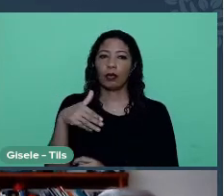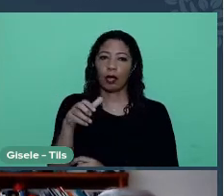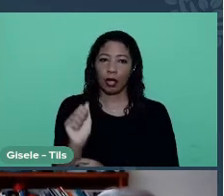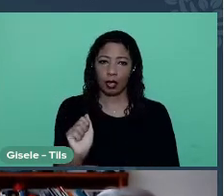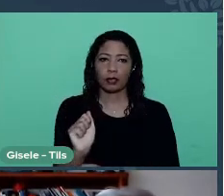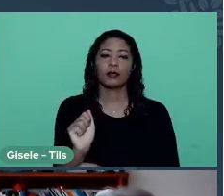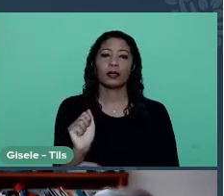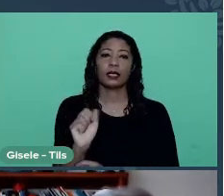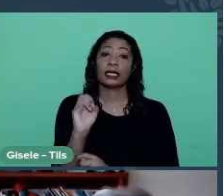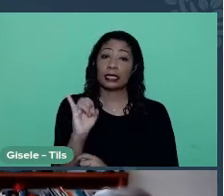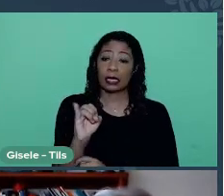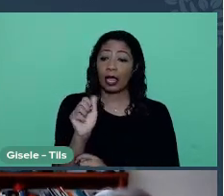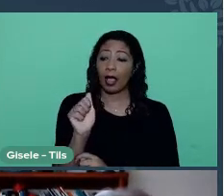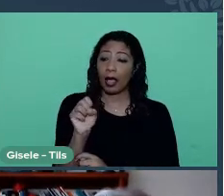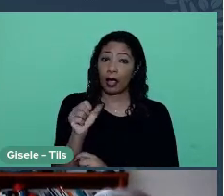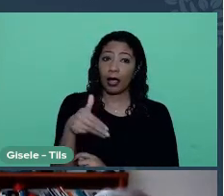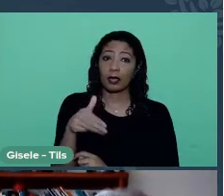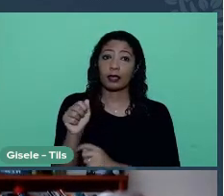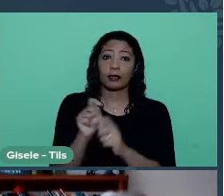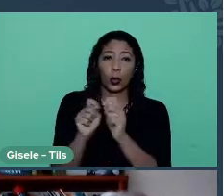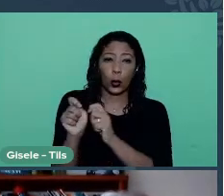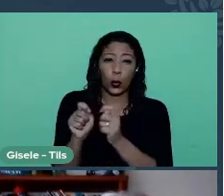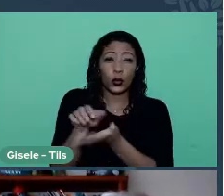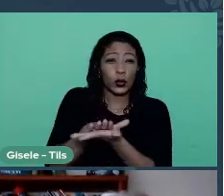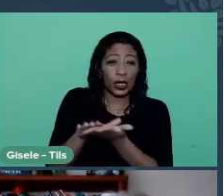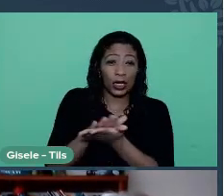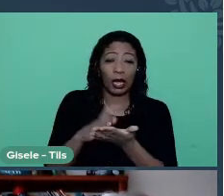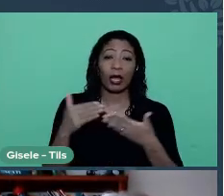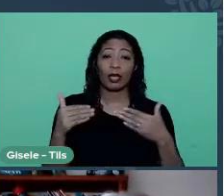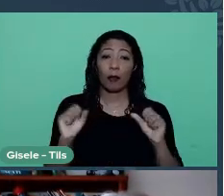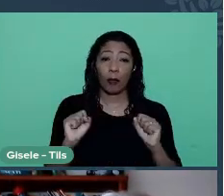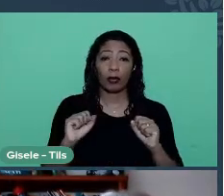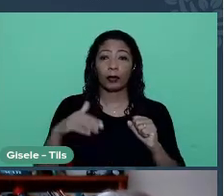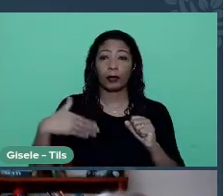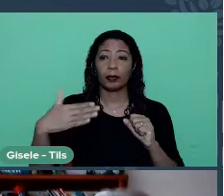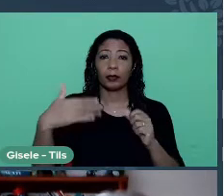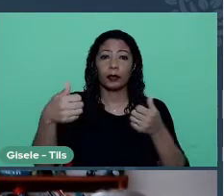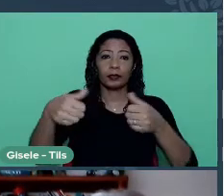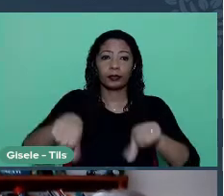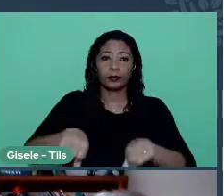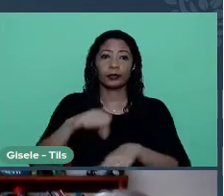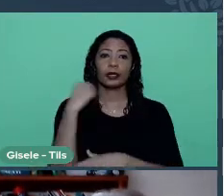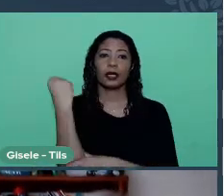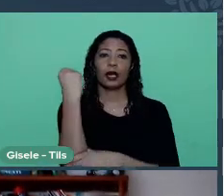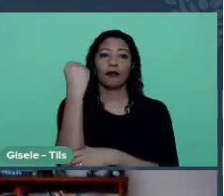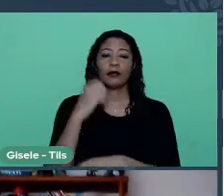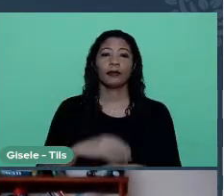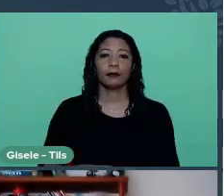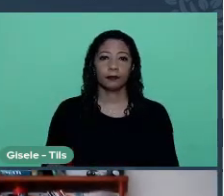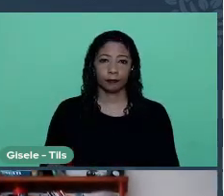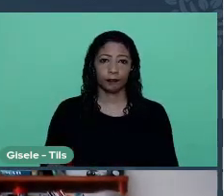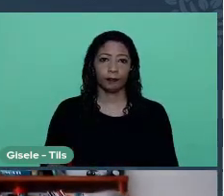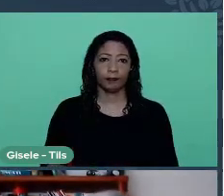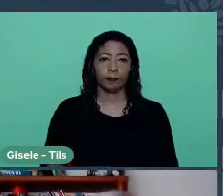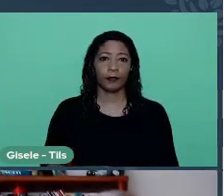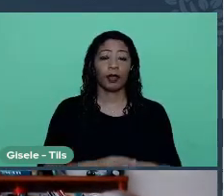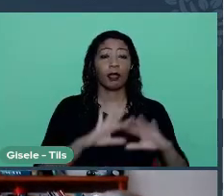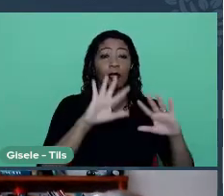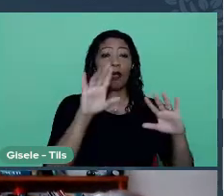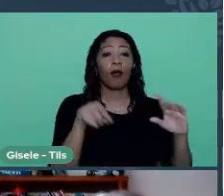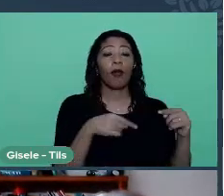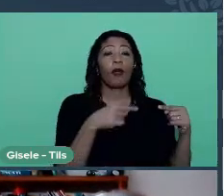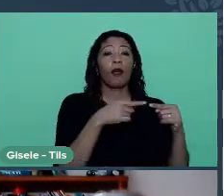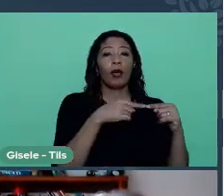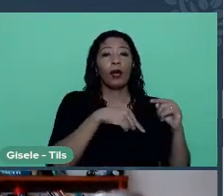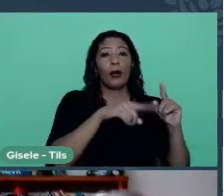não controlados, podem concorrer para formas mais graves de asma. Nesse diapositivo, o que a gente pode ver